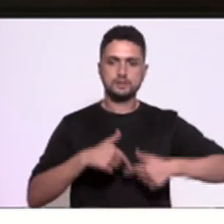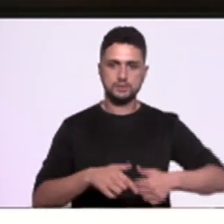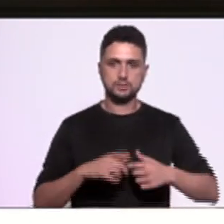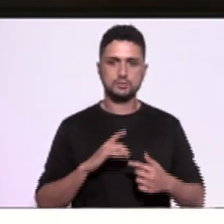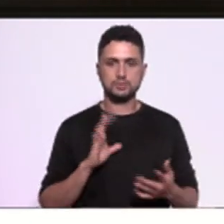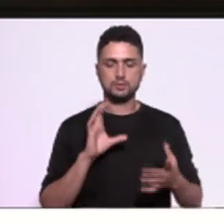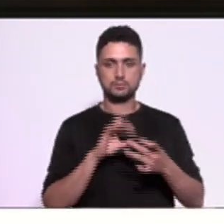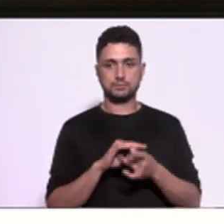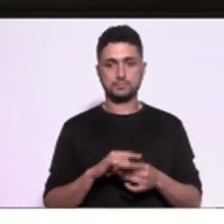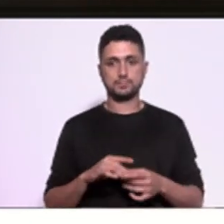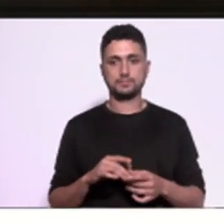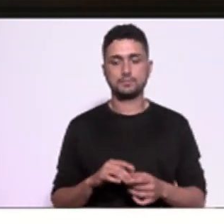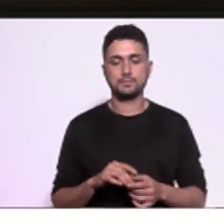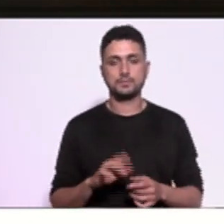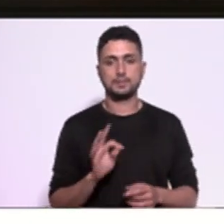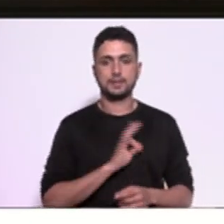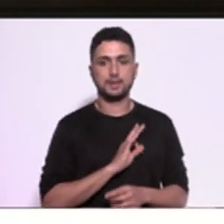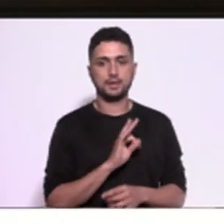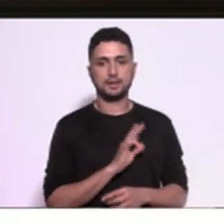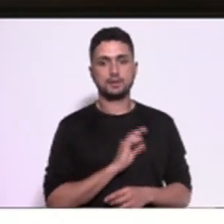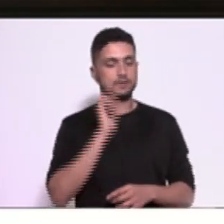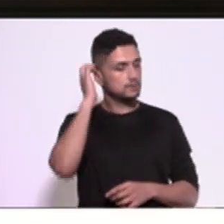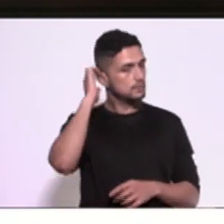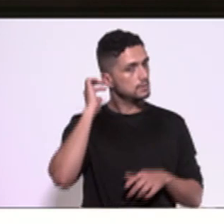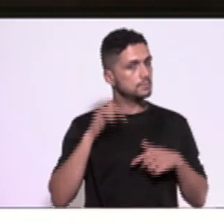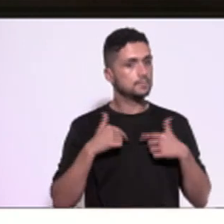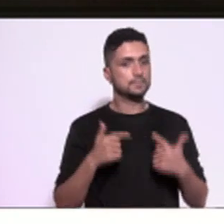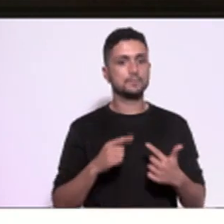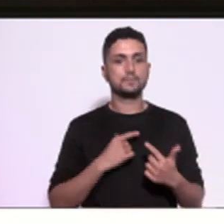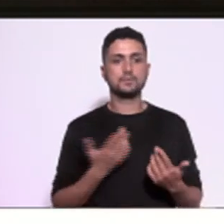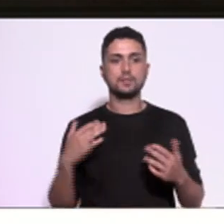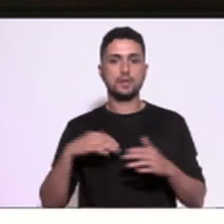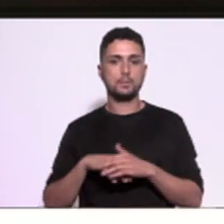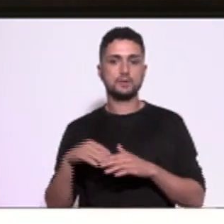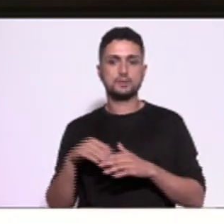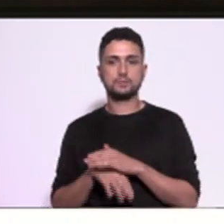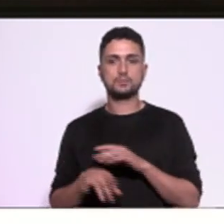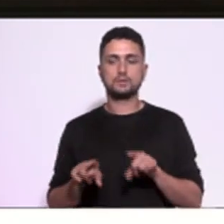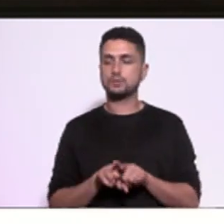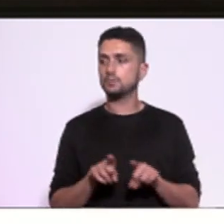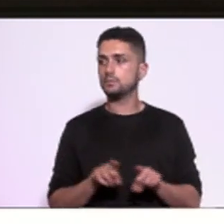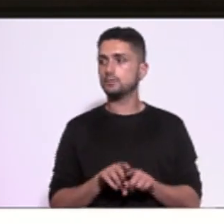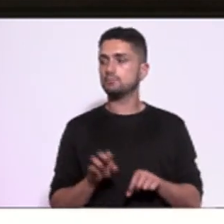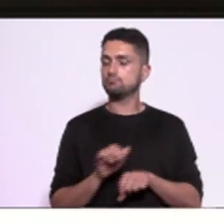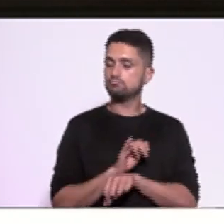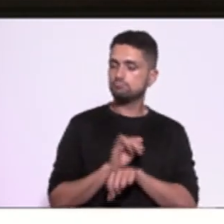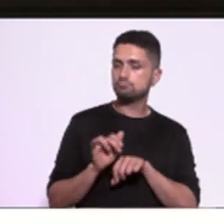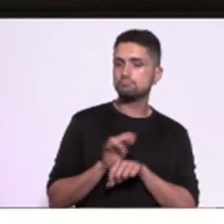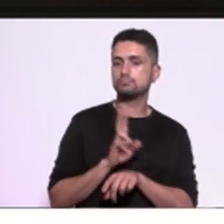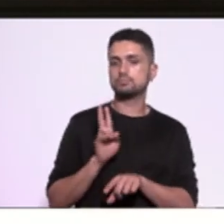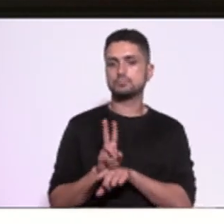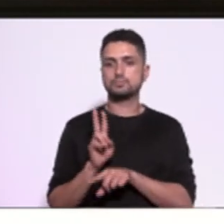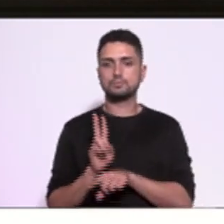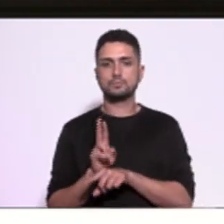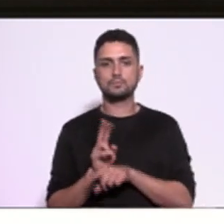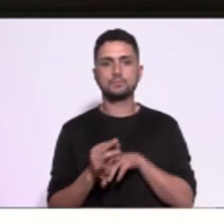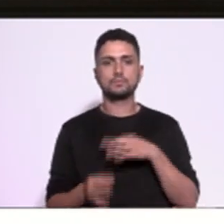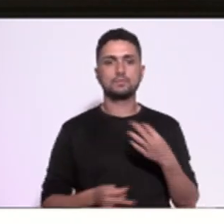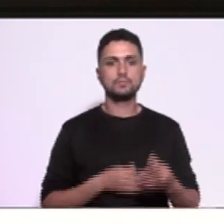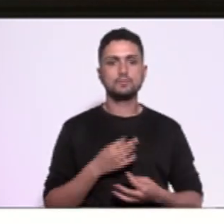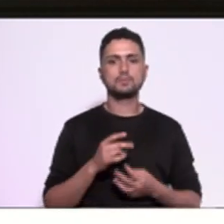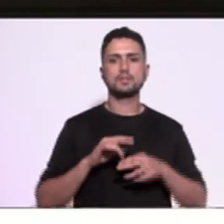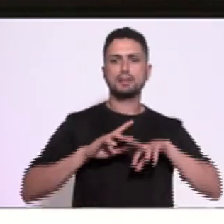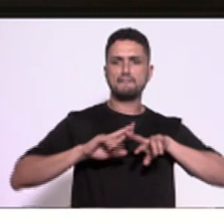cooperação técnica quanto ao armazenamento, conservação e tratamento técnico de seus diversos tipos